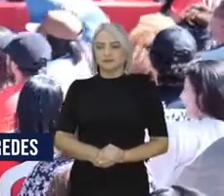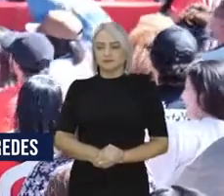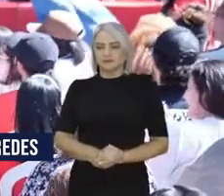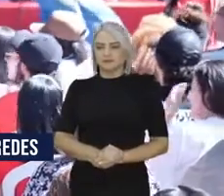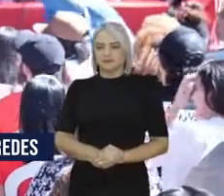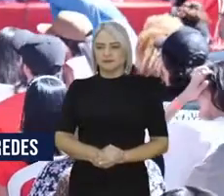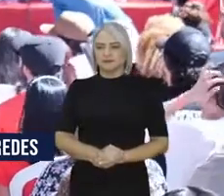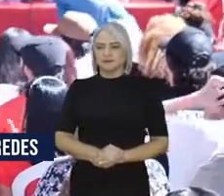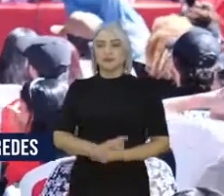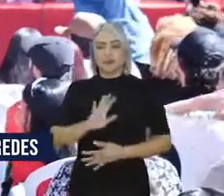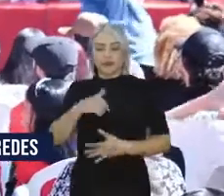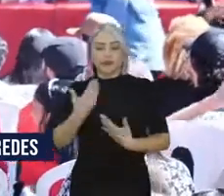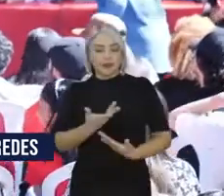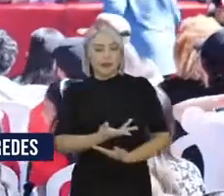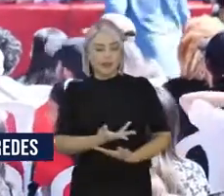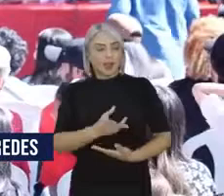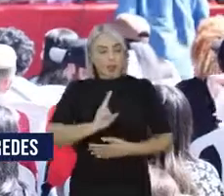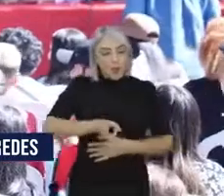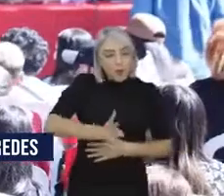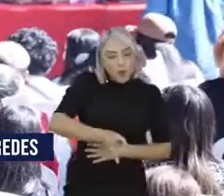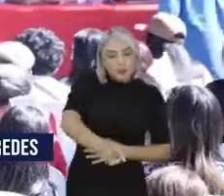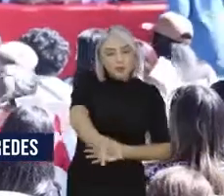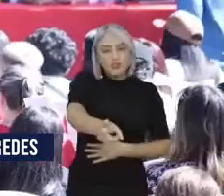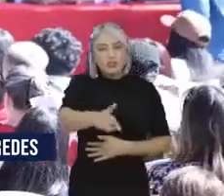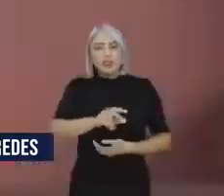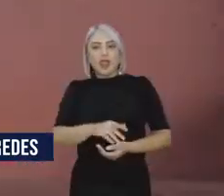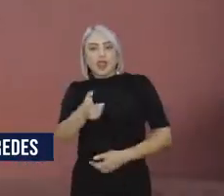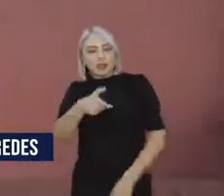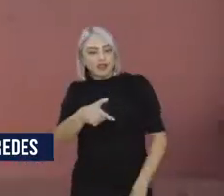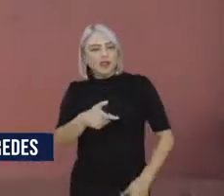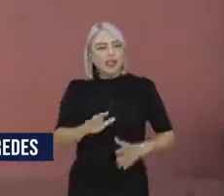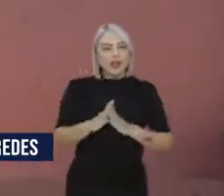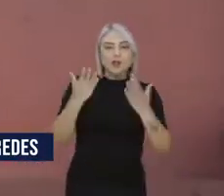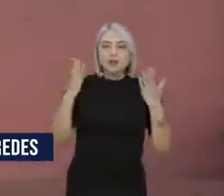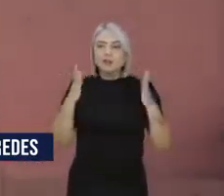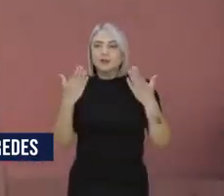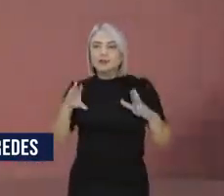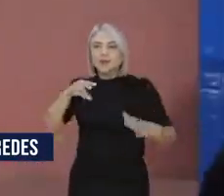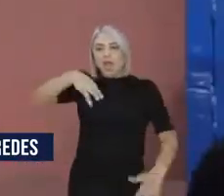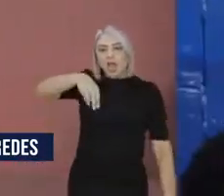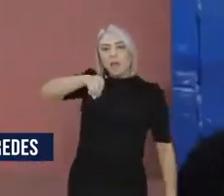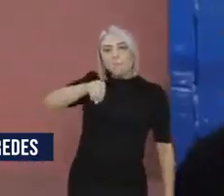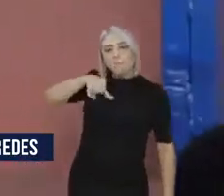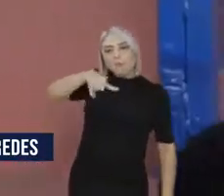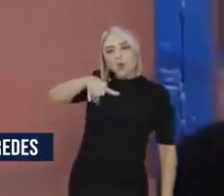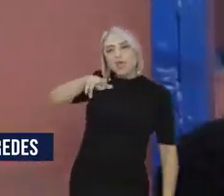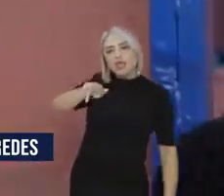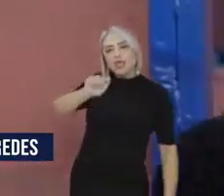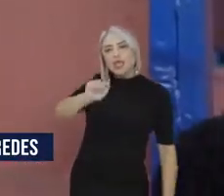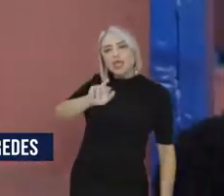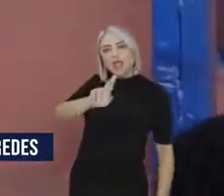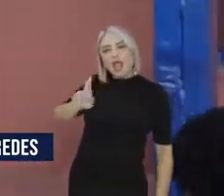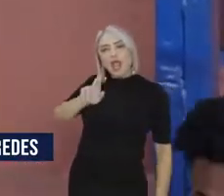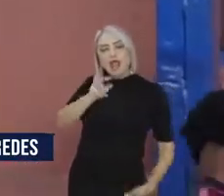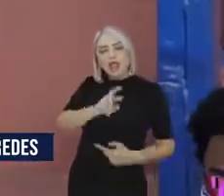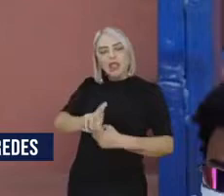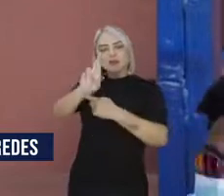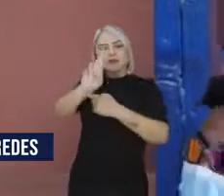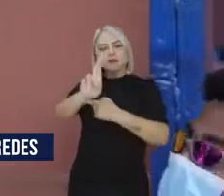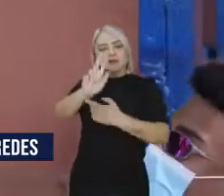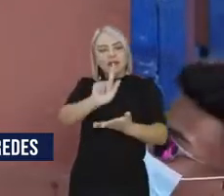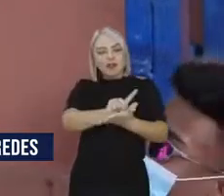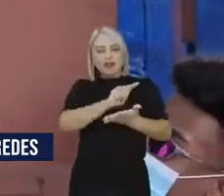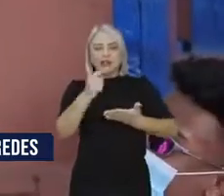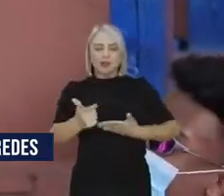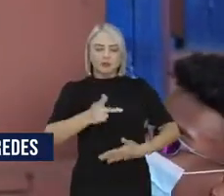isso aí, gente. Para dar continuidade, eu também queria dar um salve para Moniara, representando a literatura, a poesia.